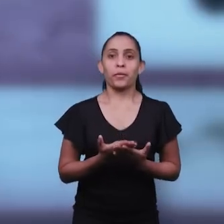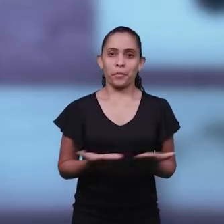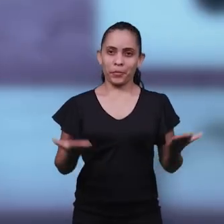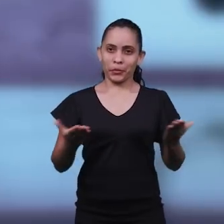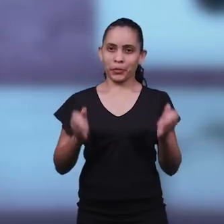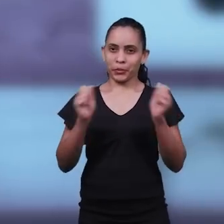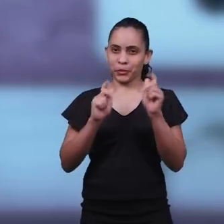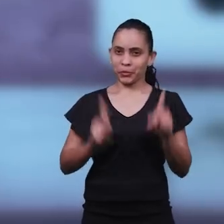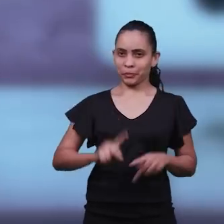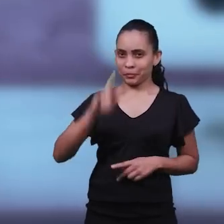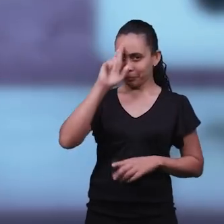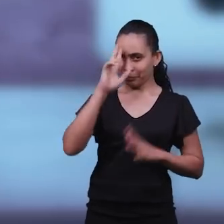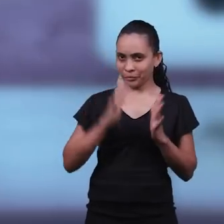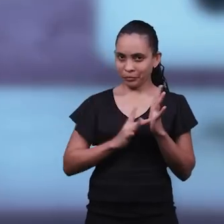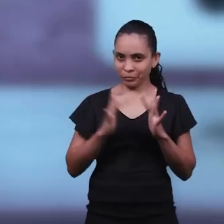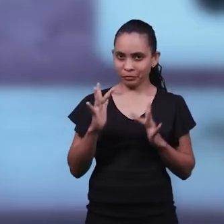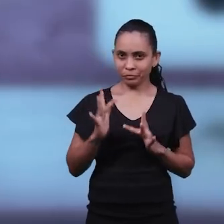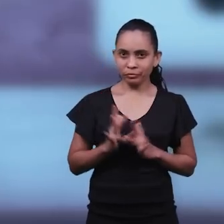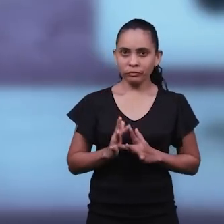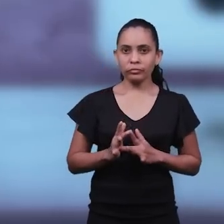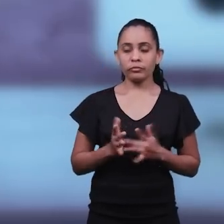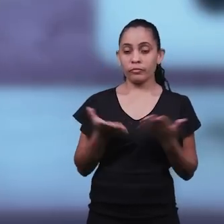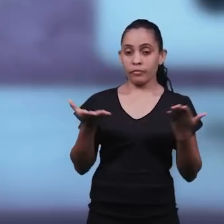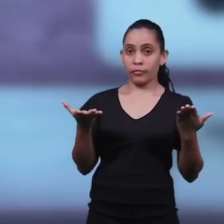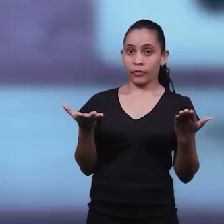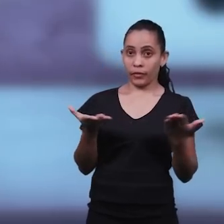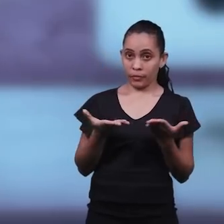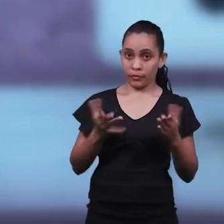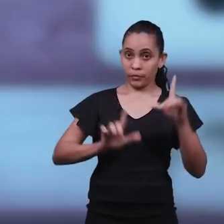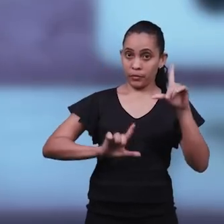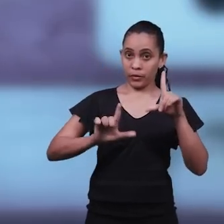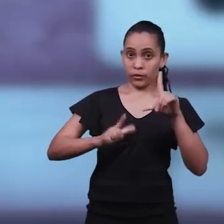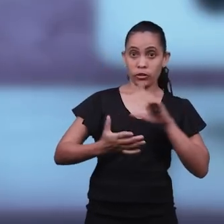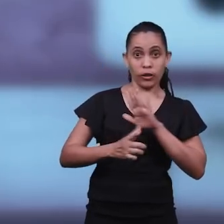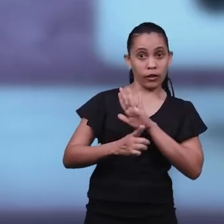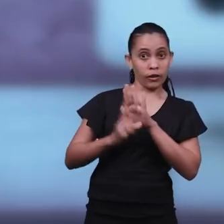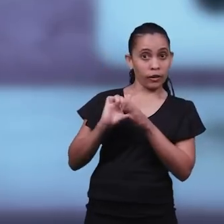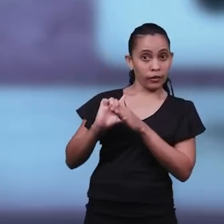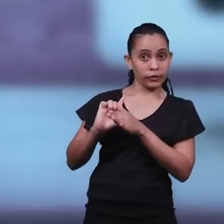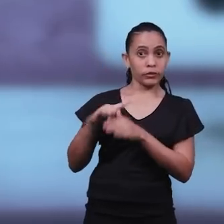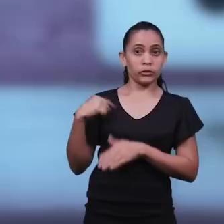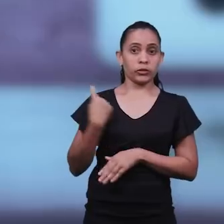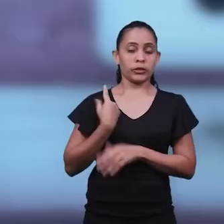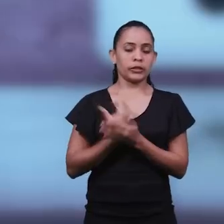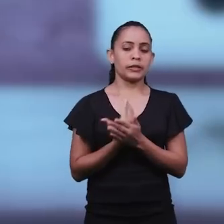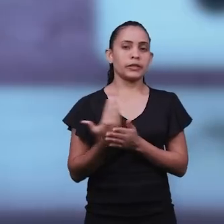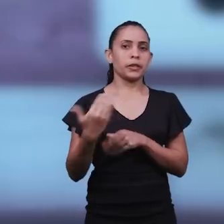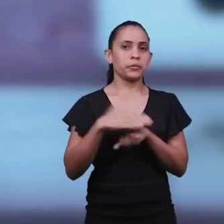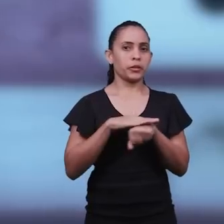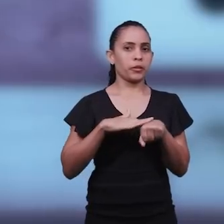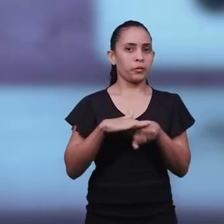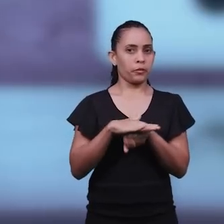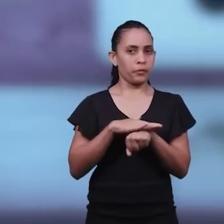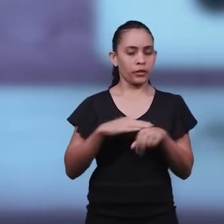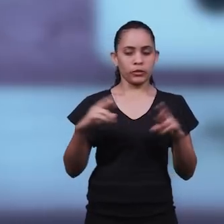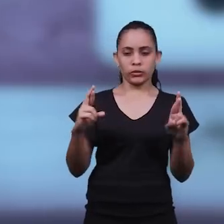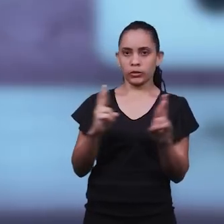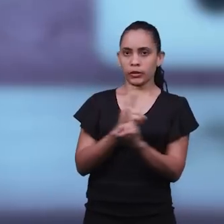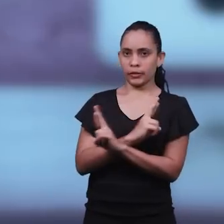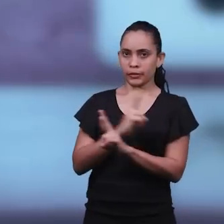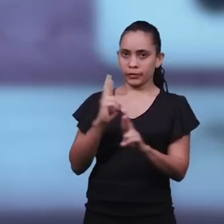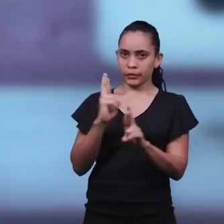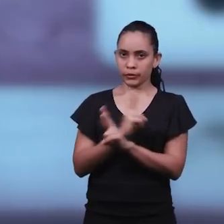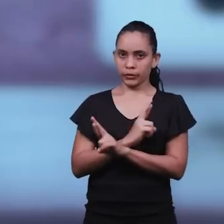Cumprimentamos a todos com a paz do Senhor Jesus. No episódio anterior, iniciamos nossa conversa sobre